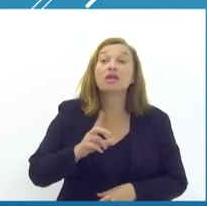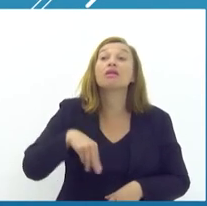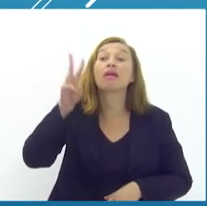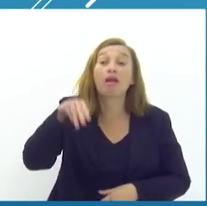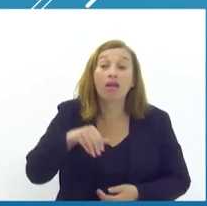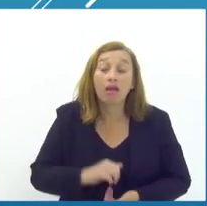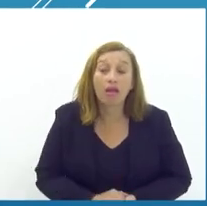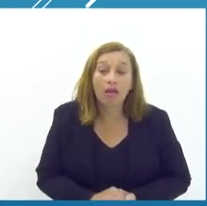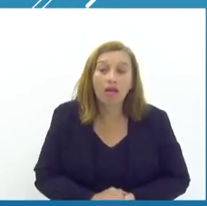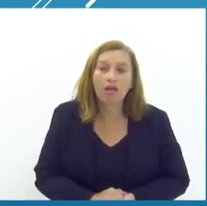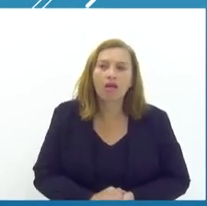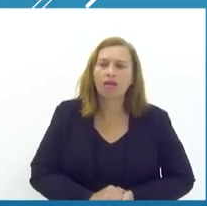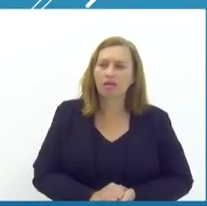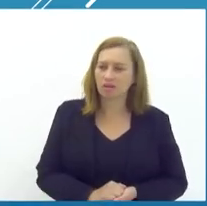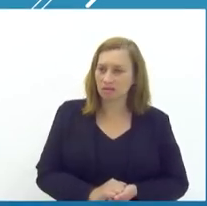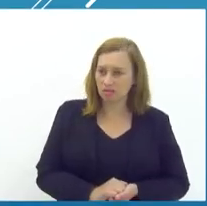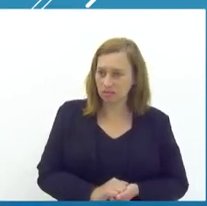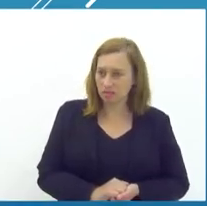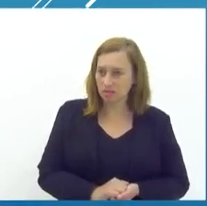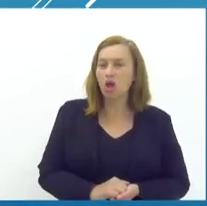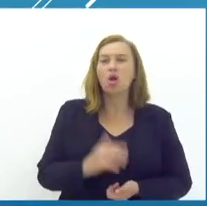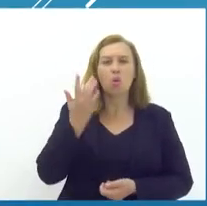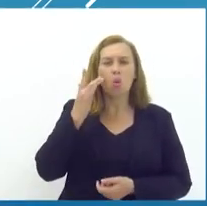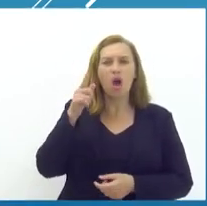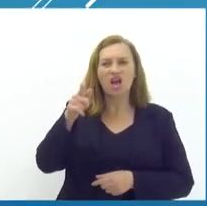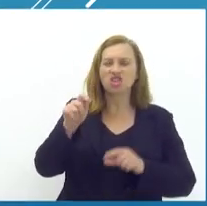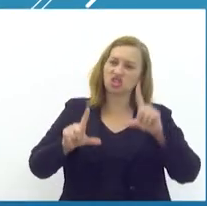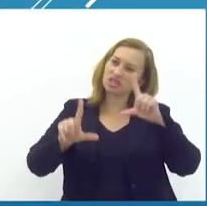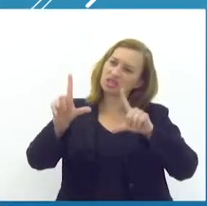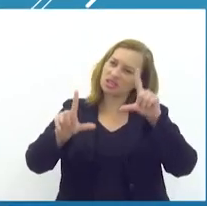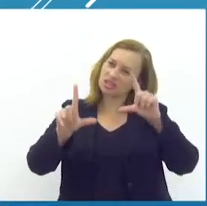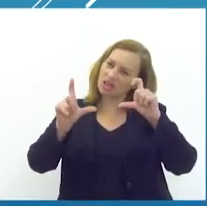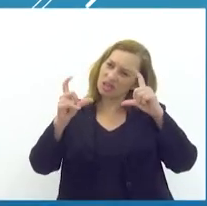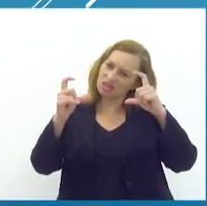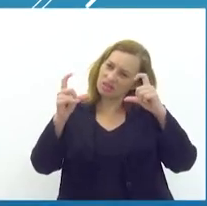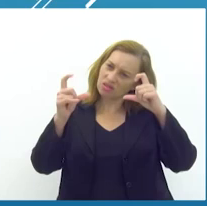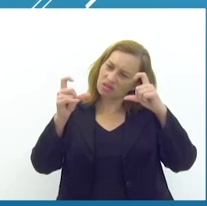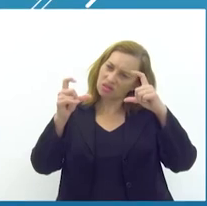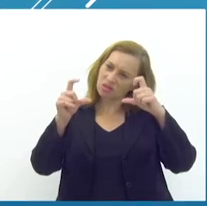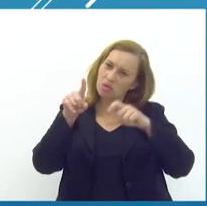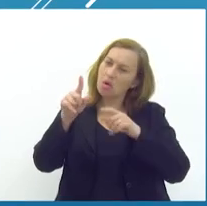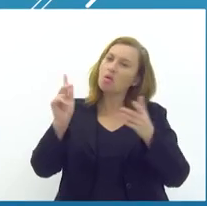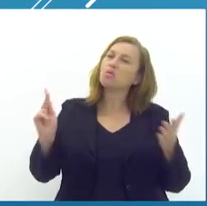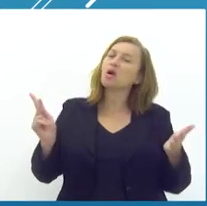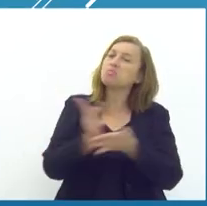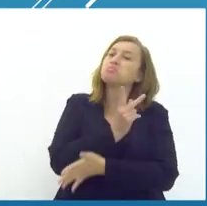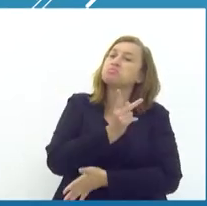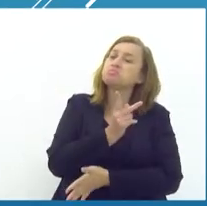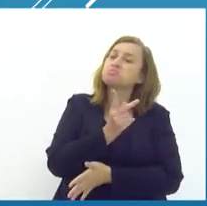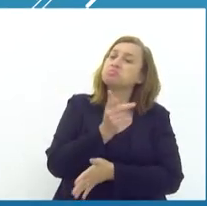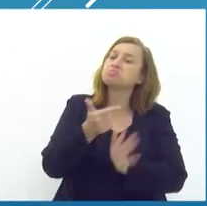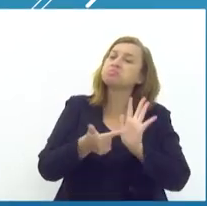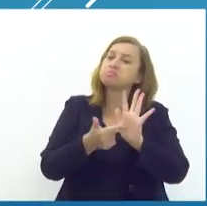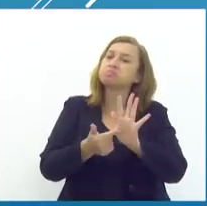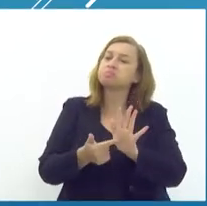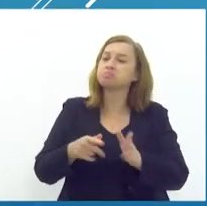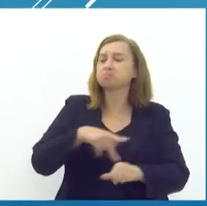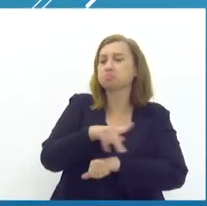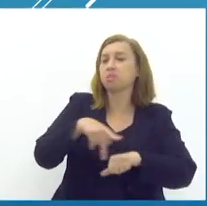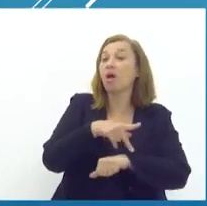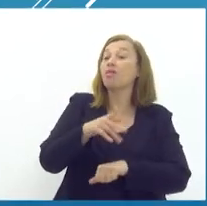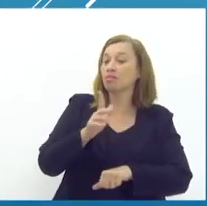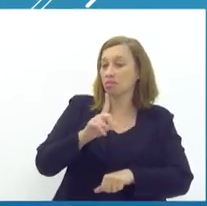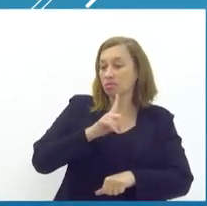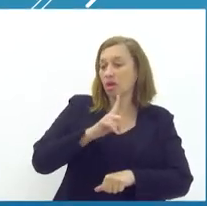passar eu acho que essa imagem também ilustra mais ou menos o que acontece com o nosso país temos o mercado financeiro